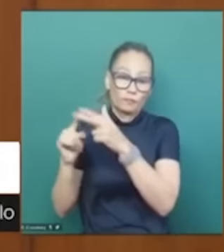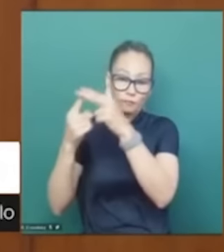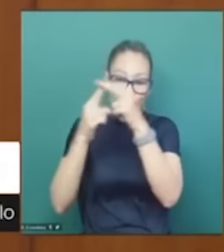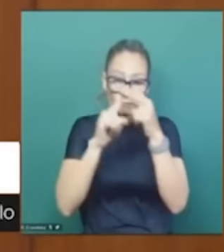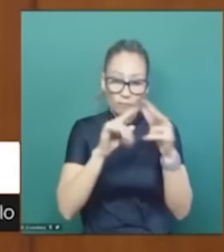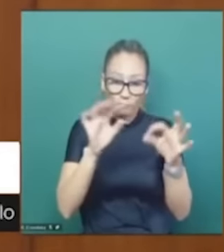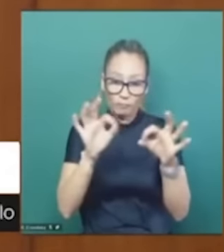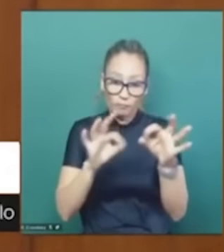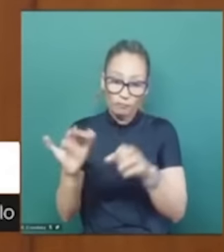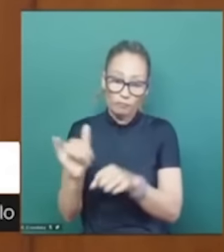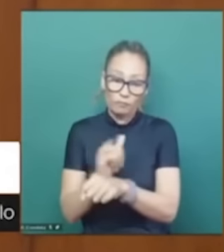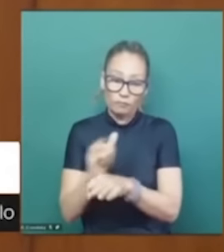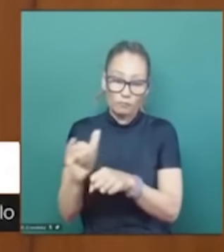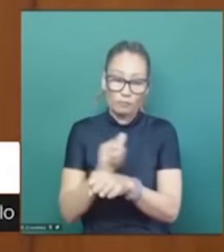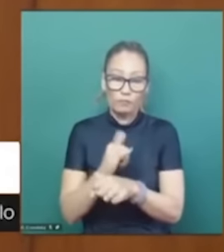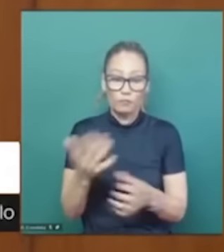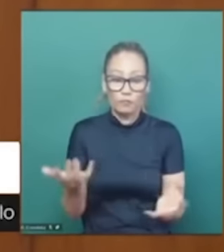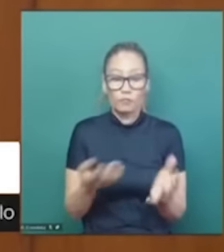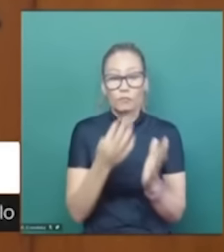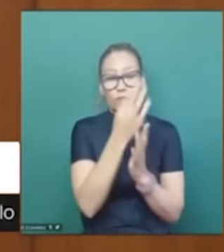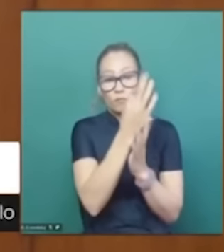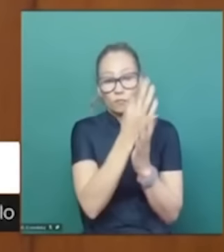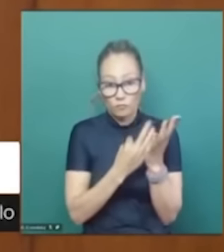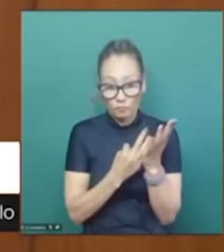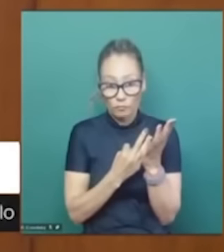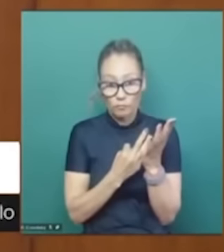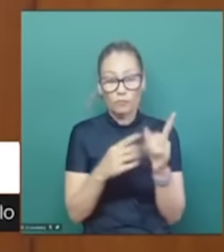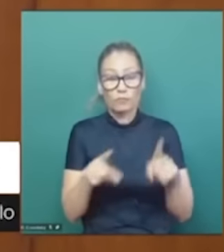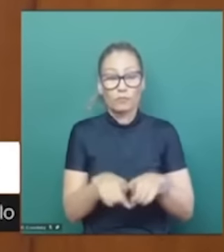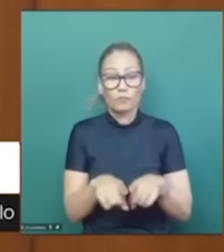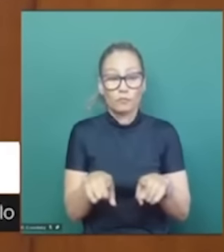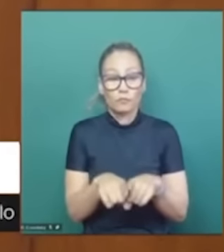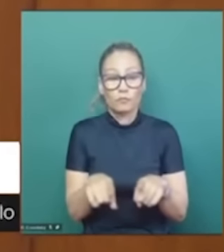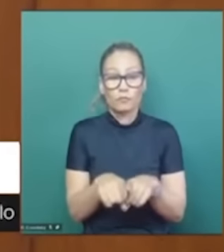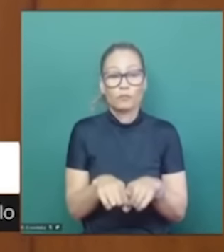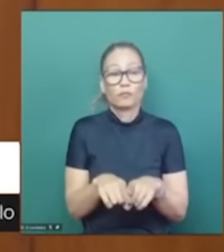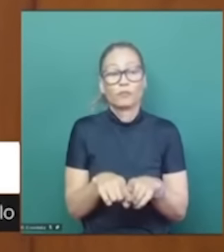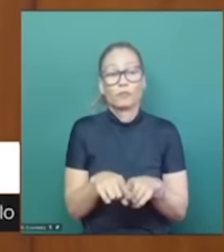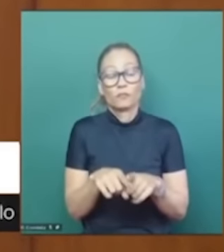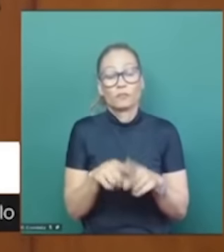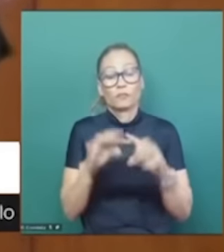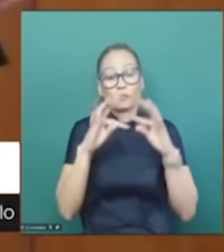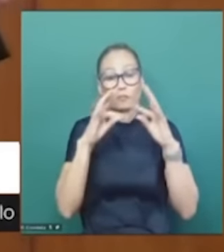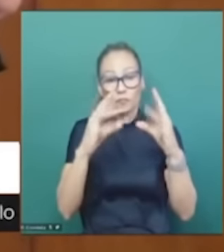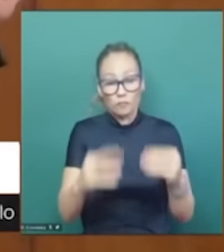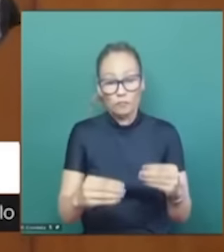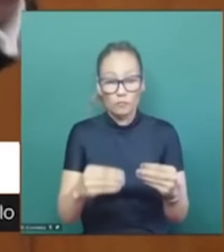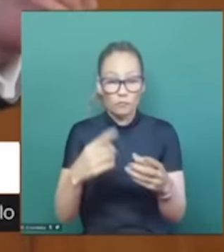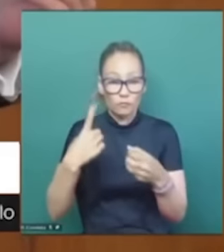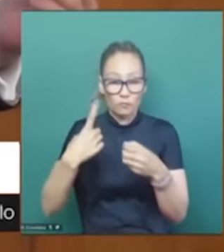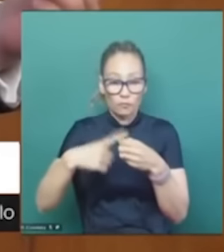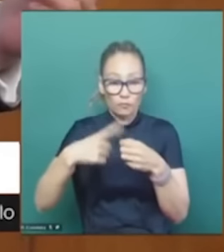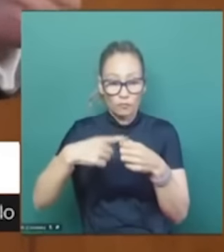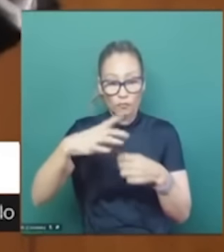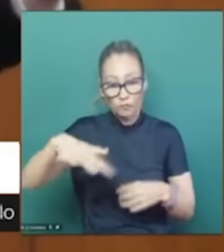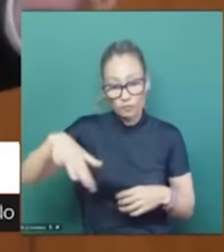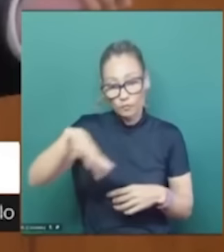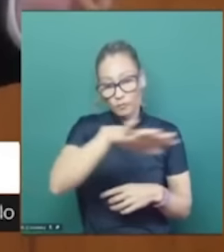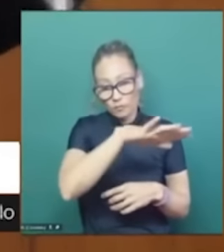na cidade, mas principalmente o status urbanístico da cidade de São Paulo, é resultado de uma série de trabalhos